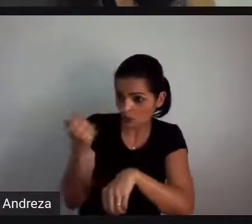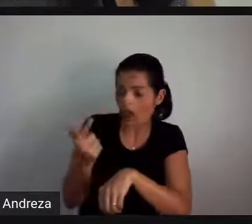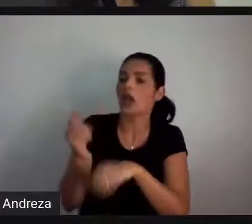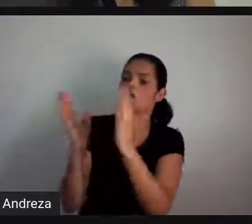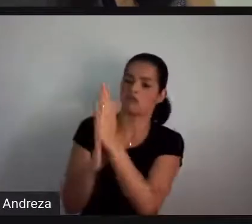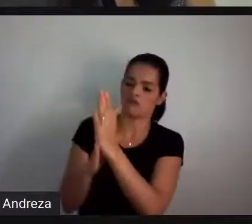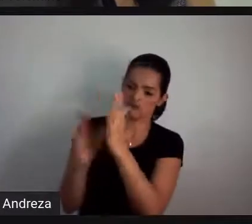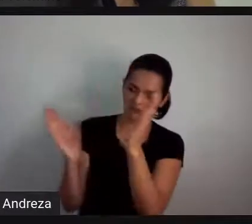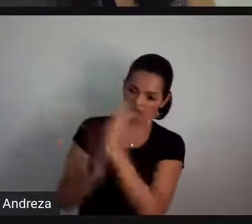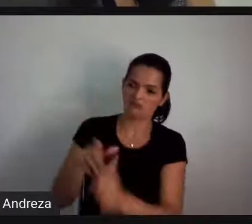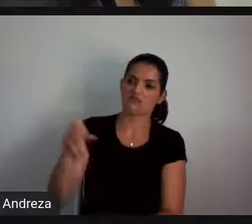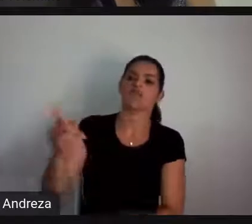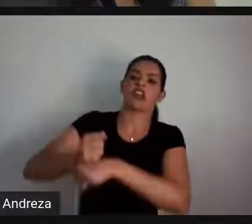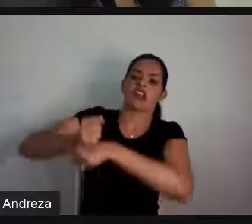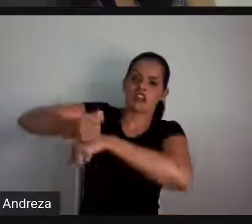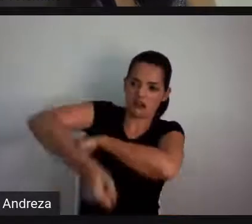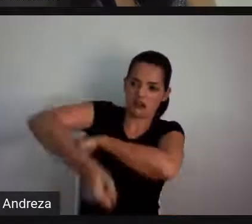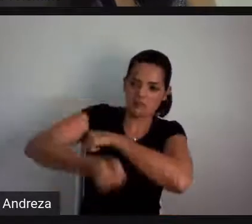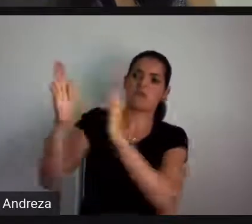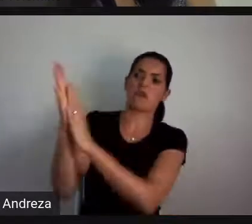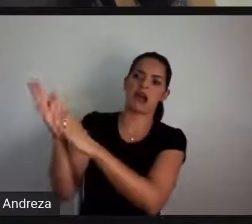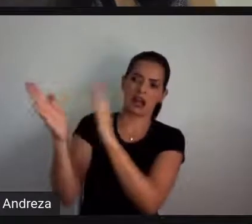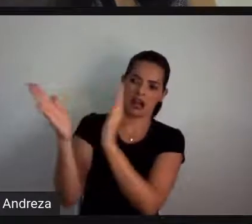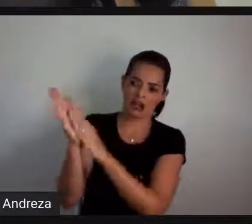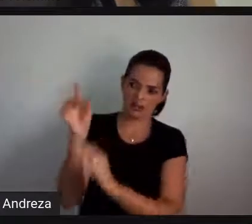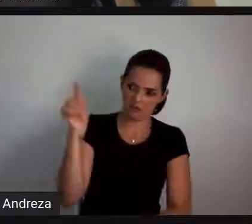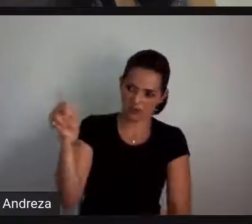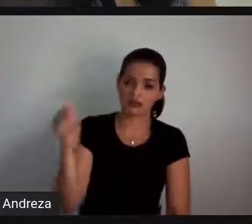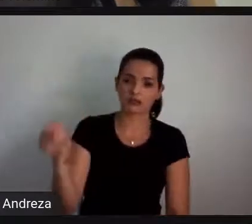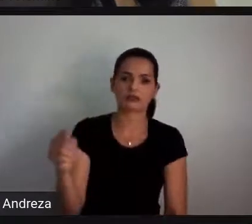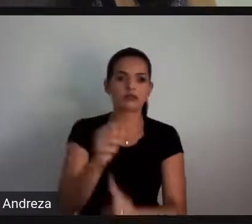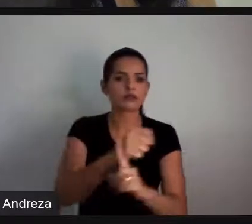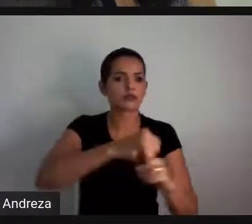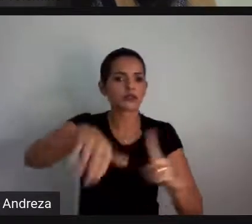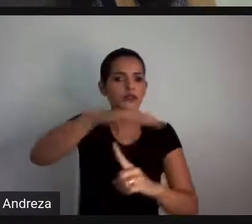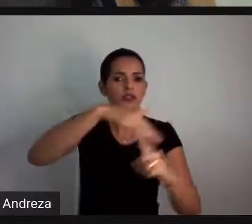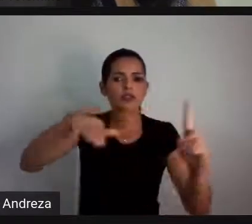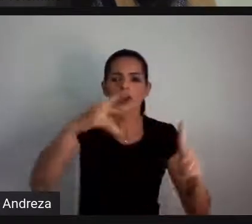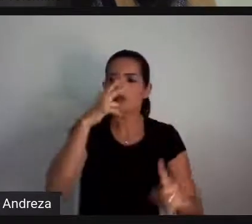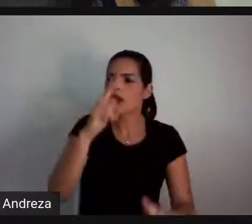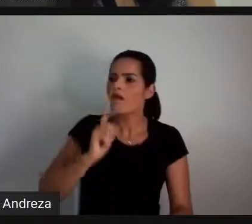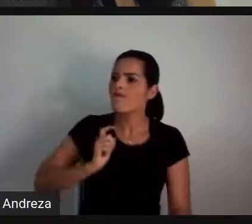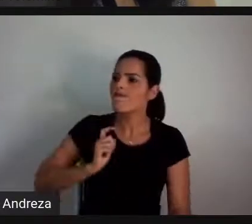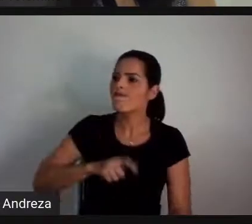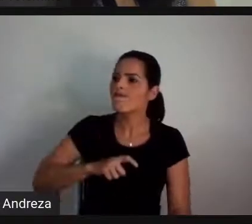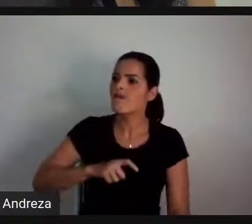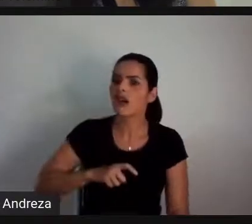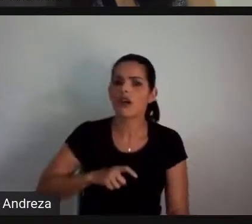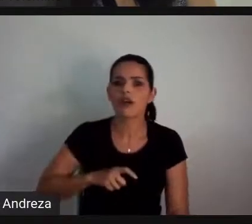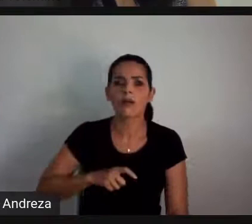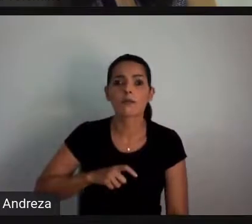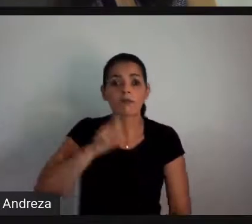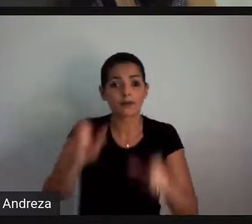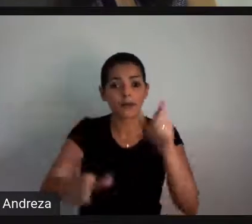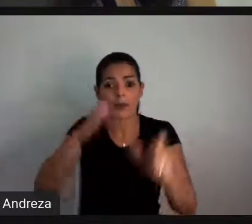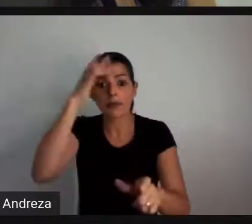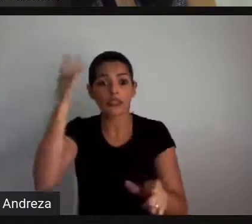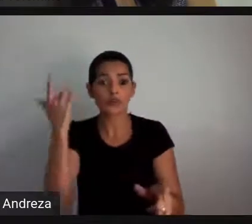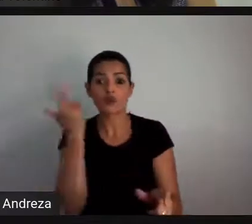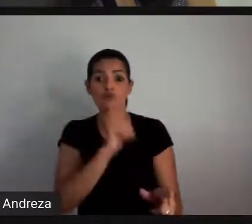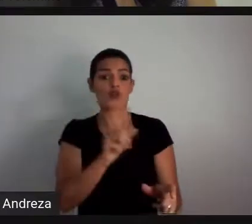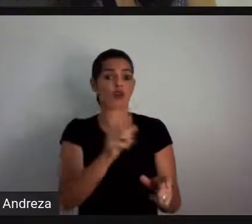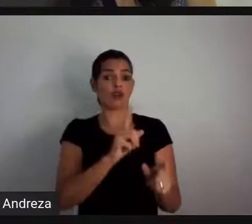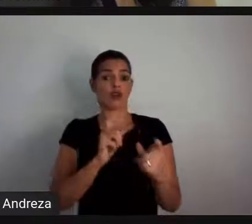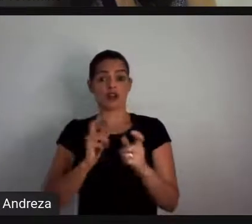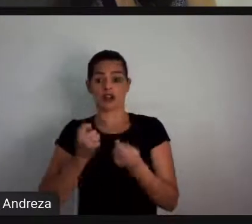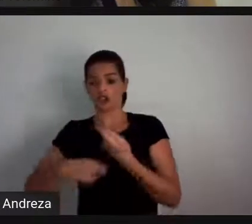elogiado. Então, a gente tem um reforço social cruel, sabe? Cruel. Então, aquelas pessoas que não conseguem administrar a